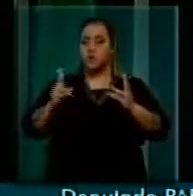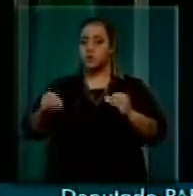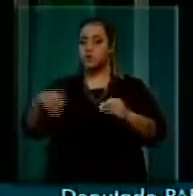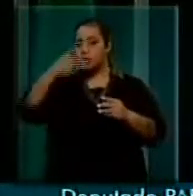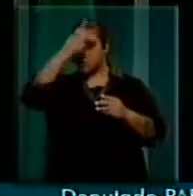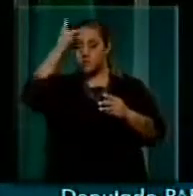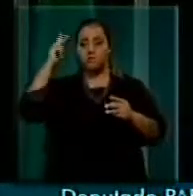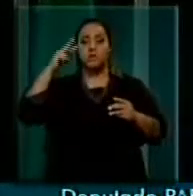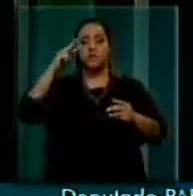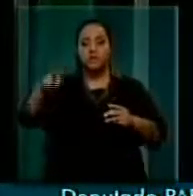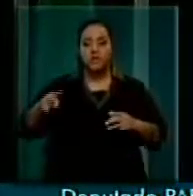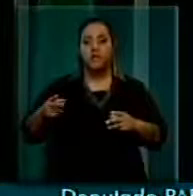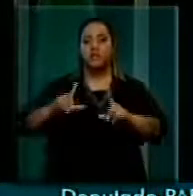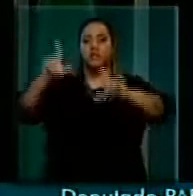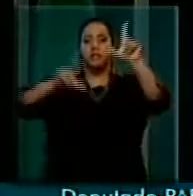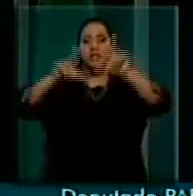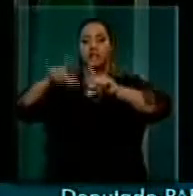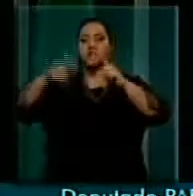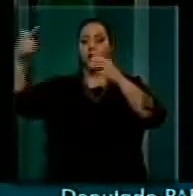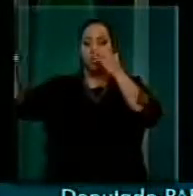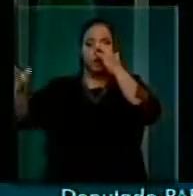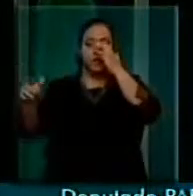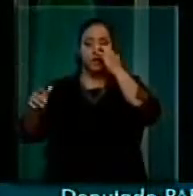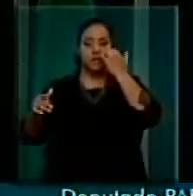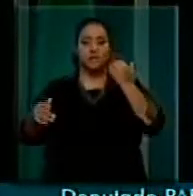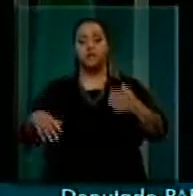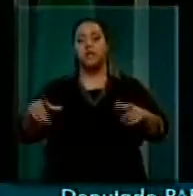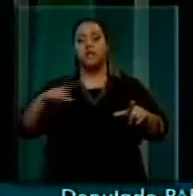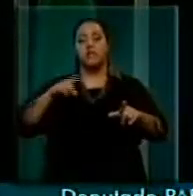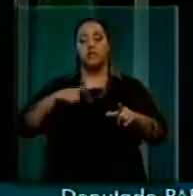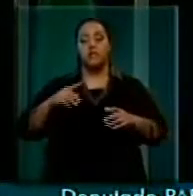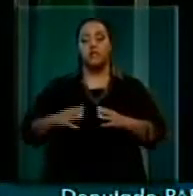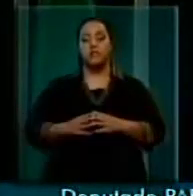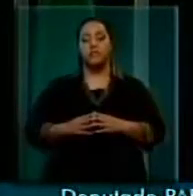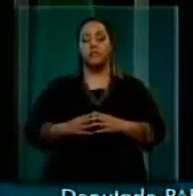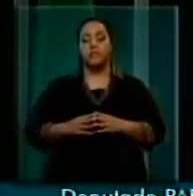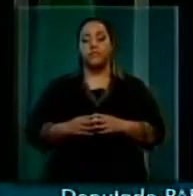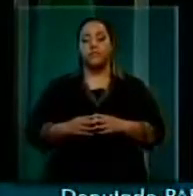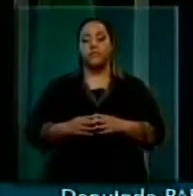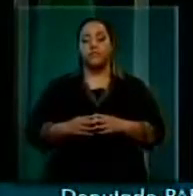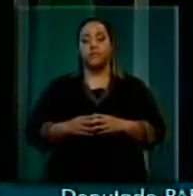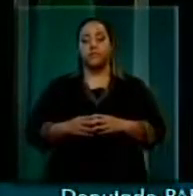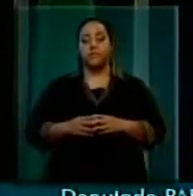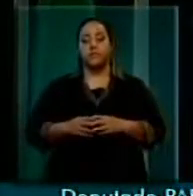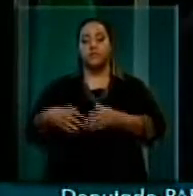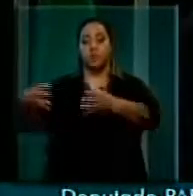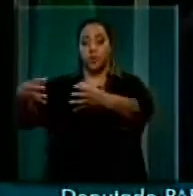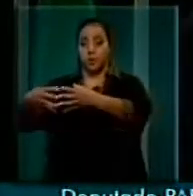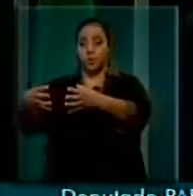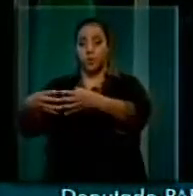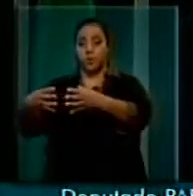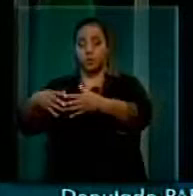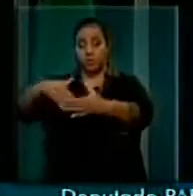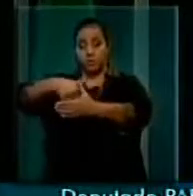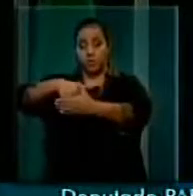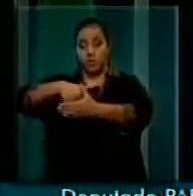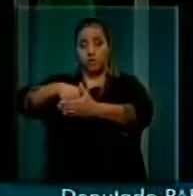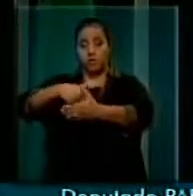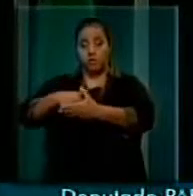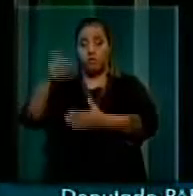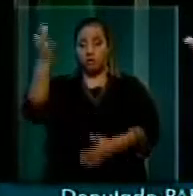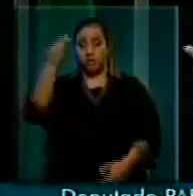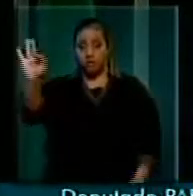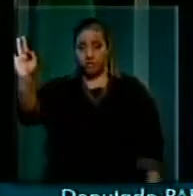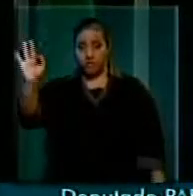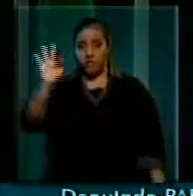rede internacional, pelos diversos programas de cobertura desportiva, o fato de que a equipe de futebol da França,